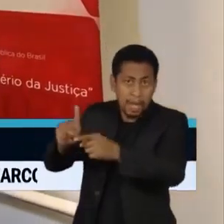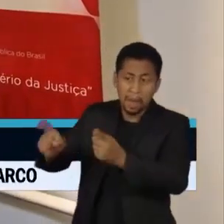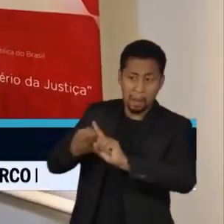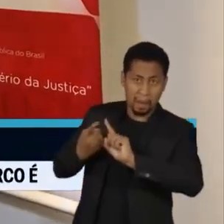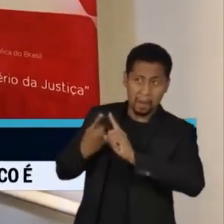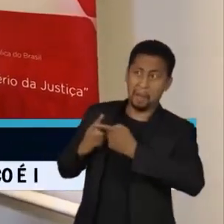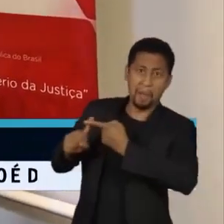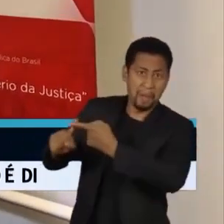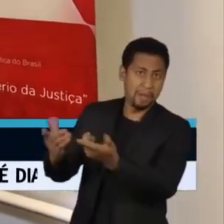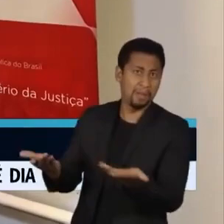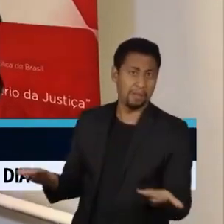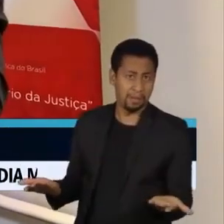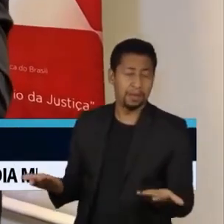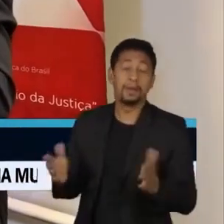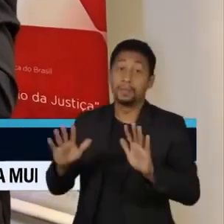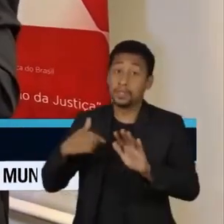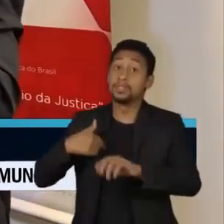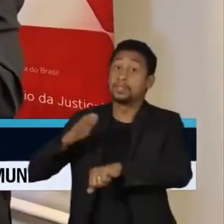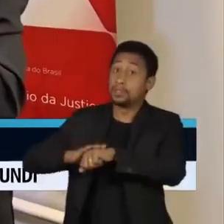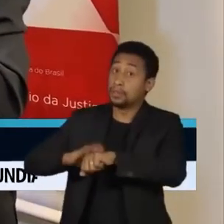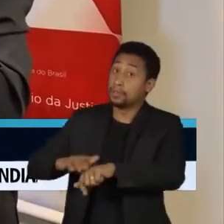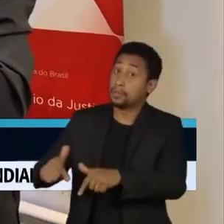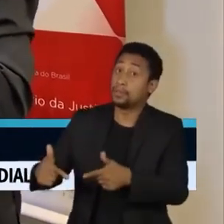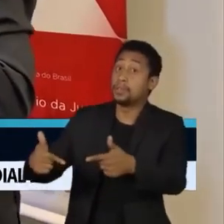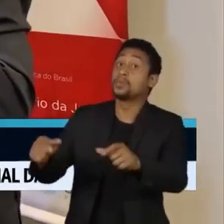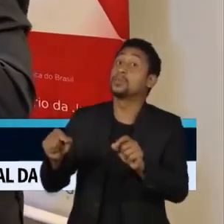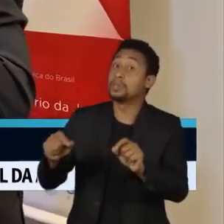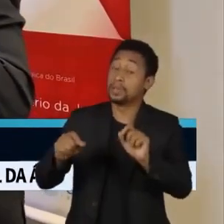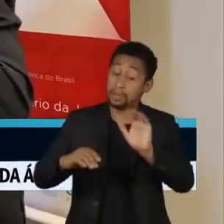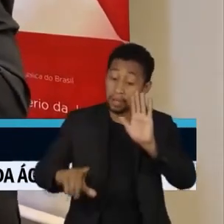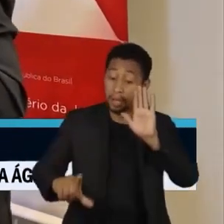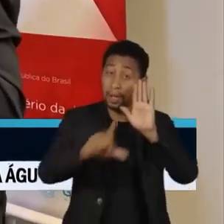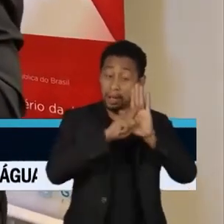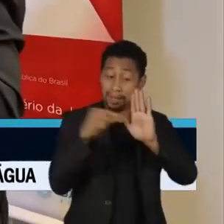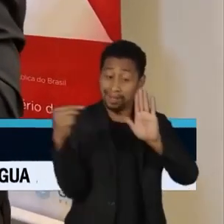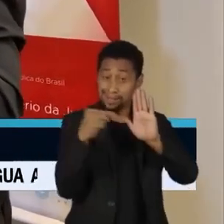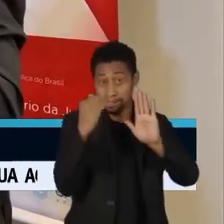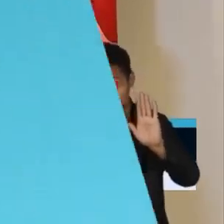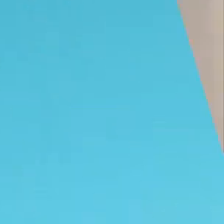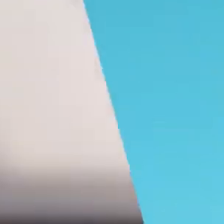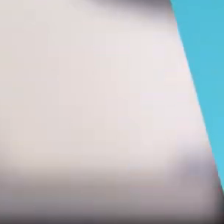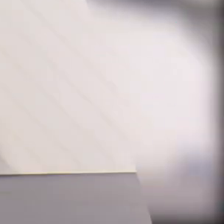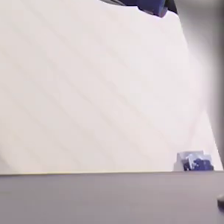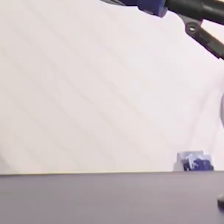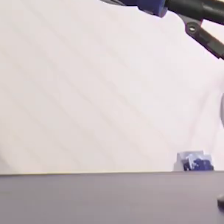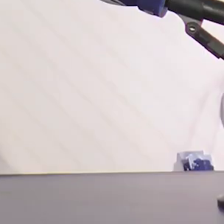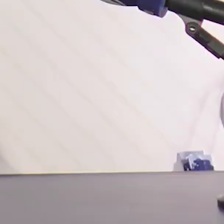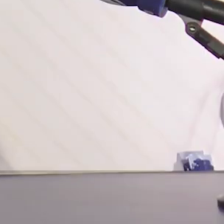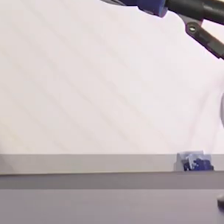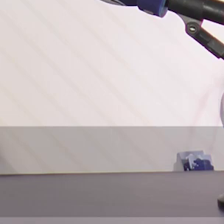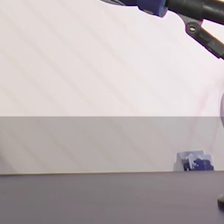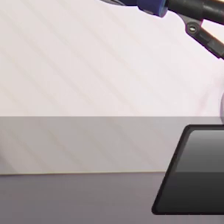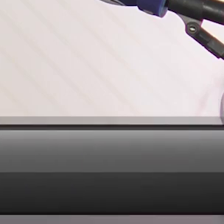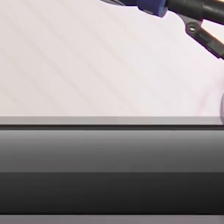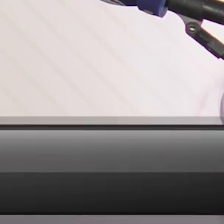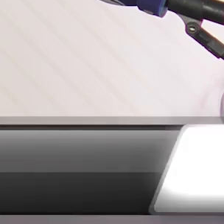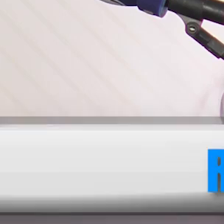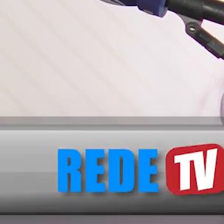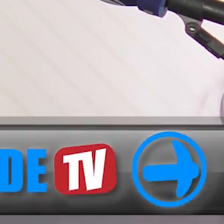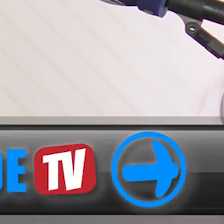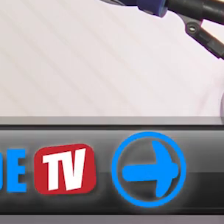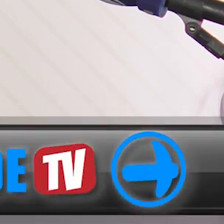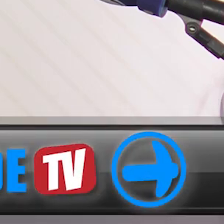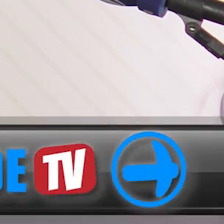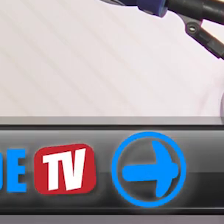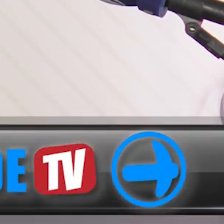Mas o que nós fizemos foi, cumprindo a lei, proteger a vida do nosso adversário. E nós vamos falar agora